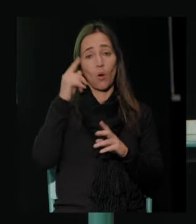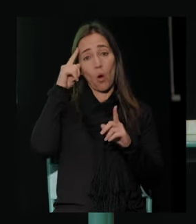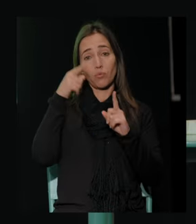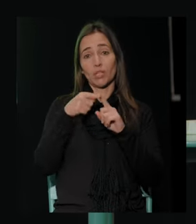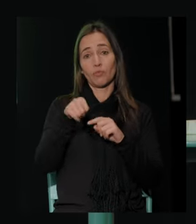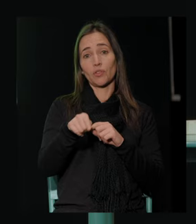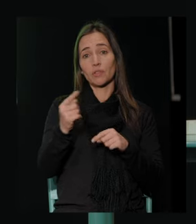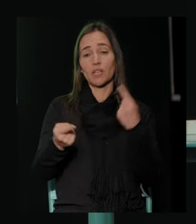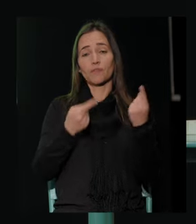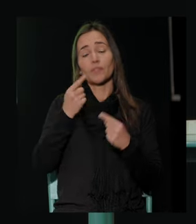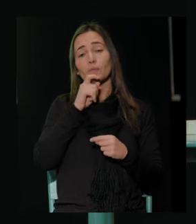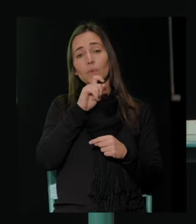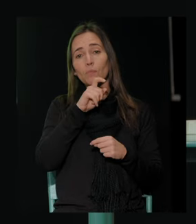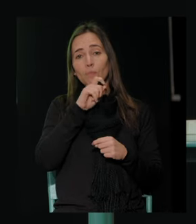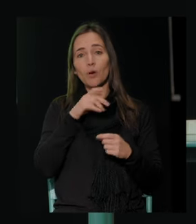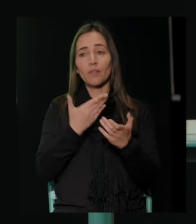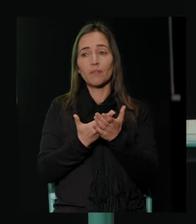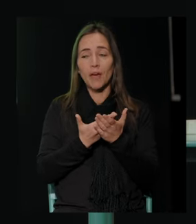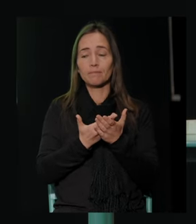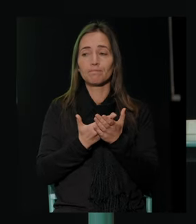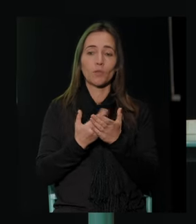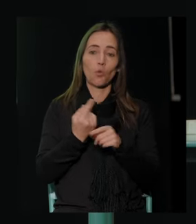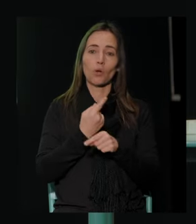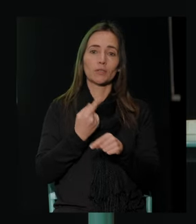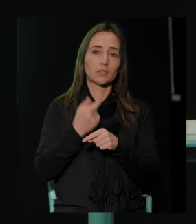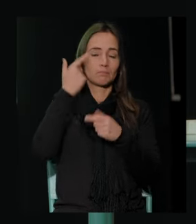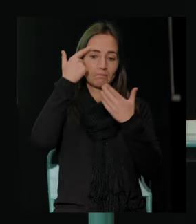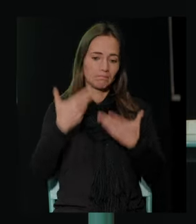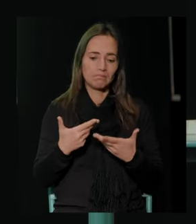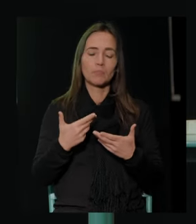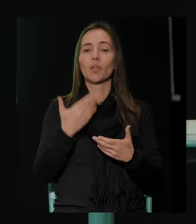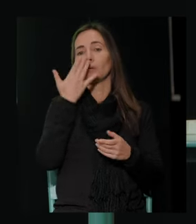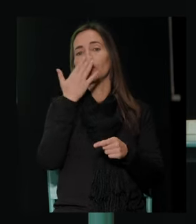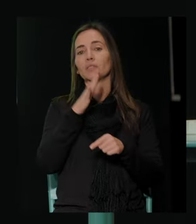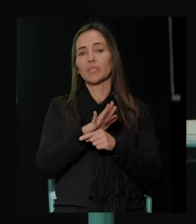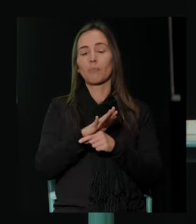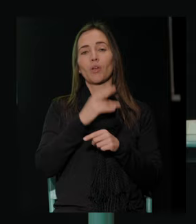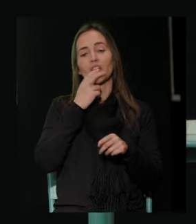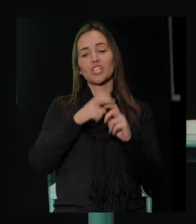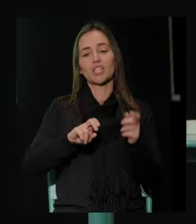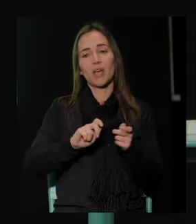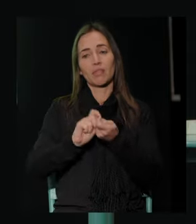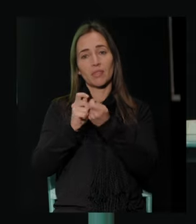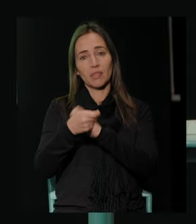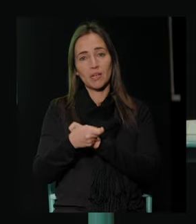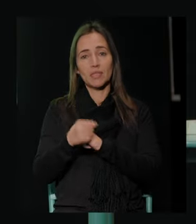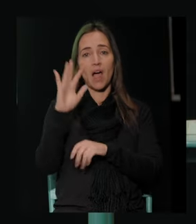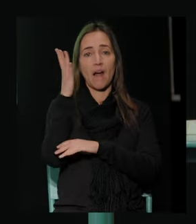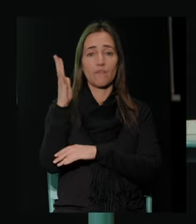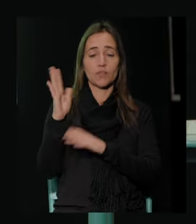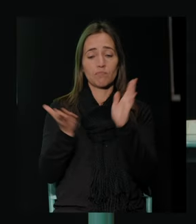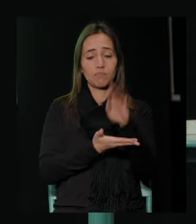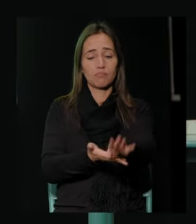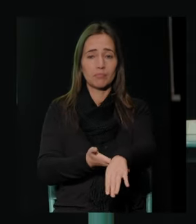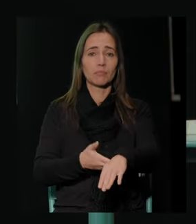podem às vezes ter efeitos inesperados. Por exemplo, na transição energética, estar a abater árvores para